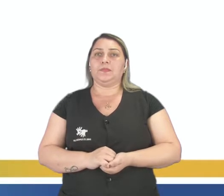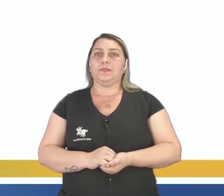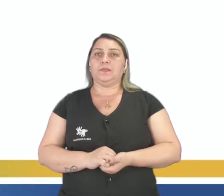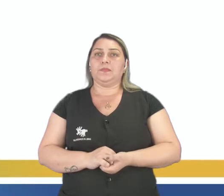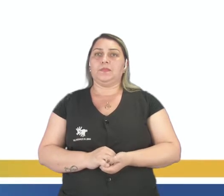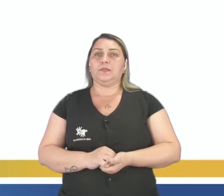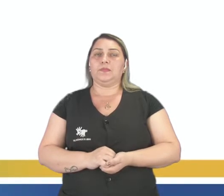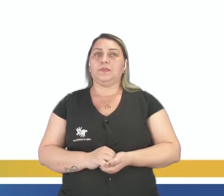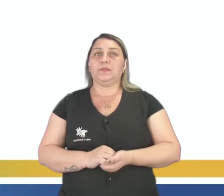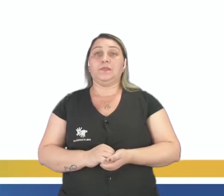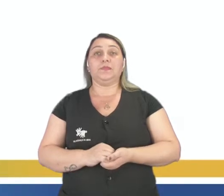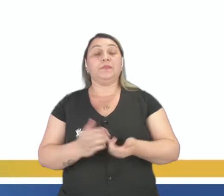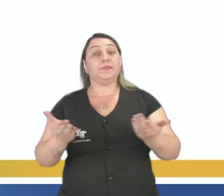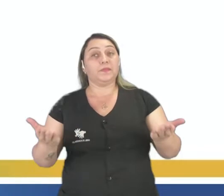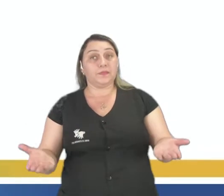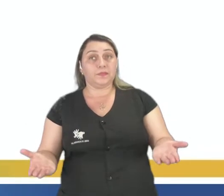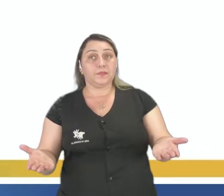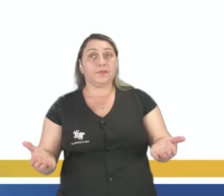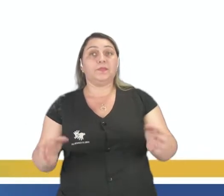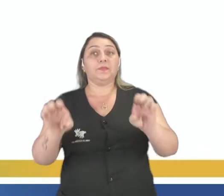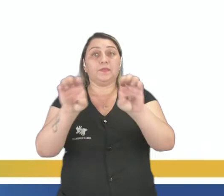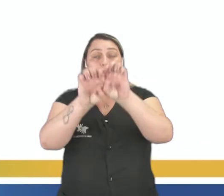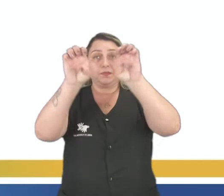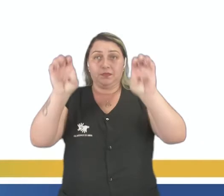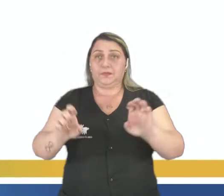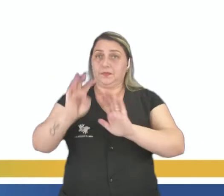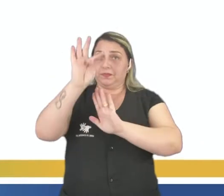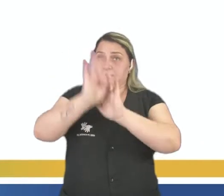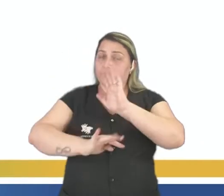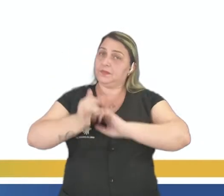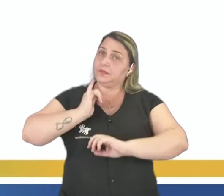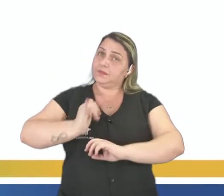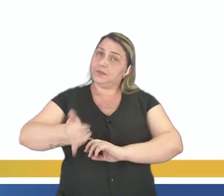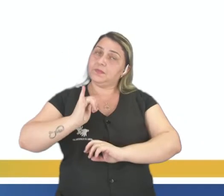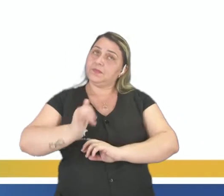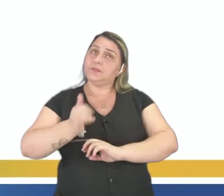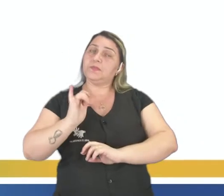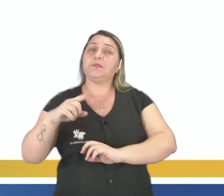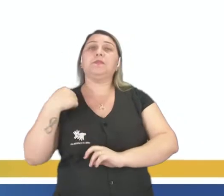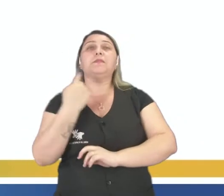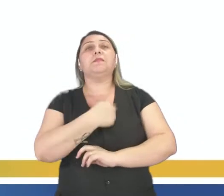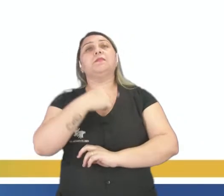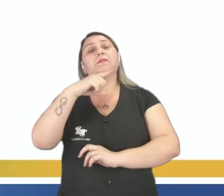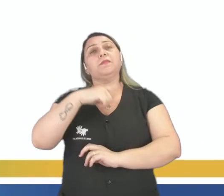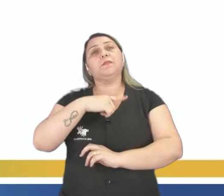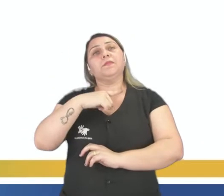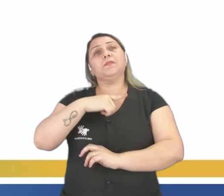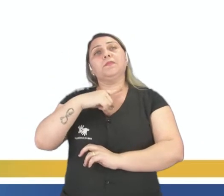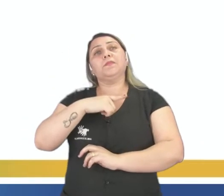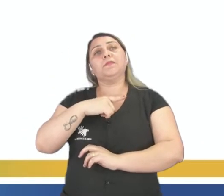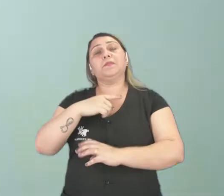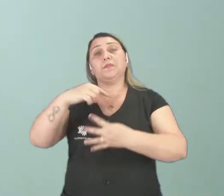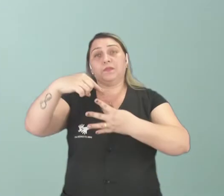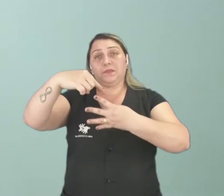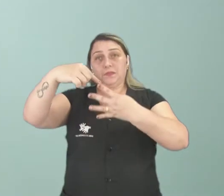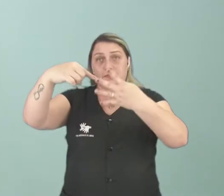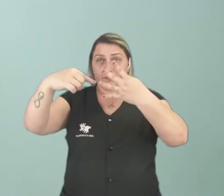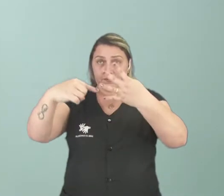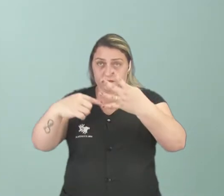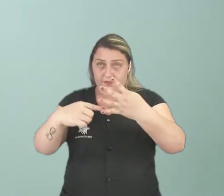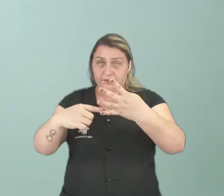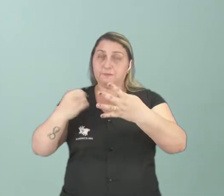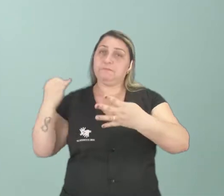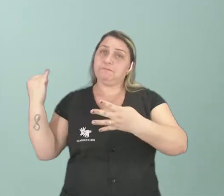Vamos para o português? Então, na estrutura do texto narrativo, nós temos 4